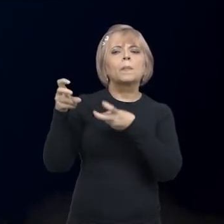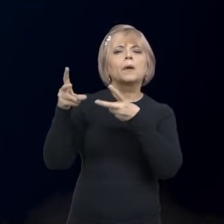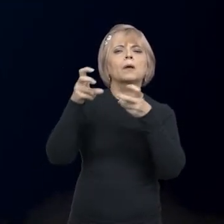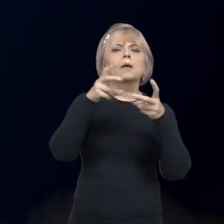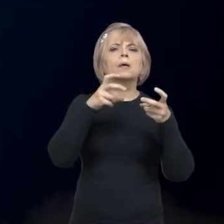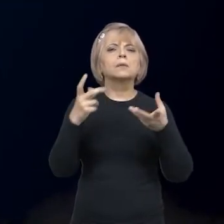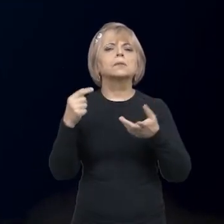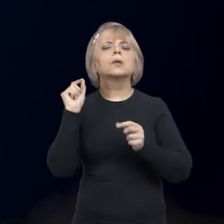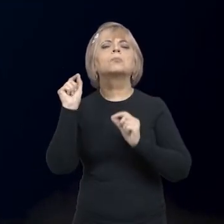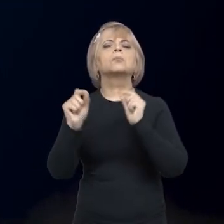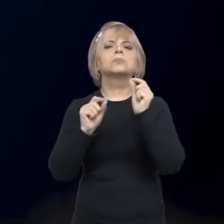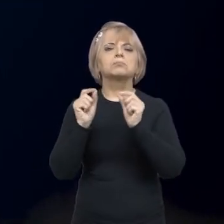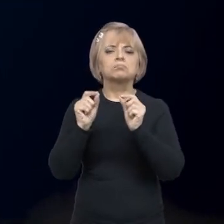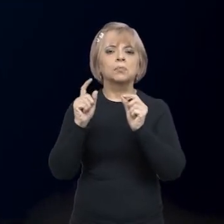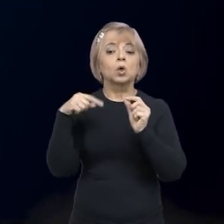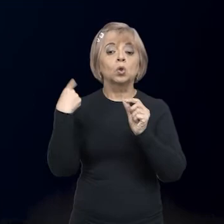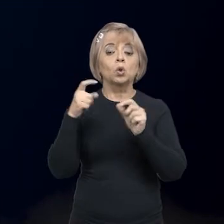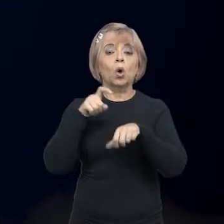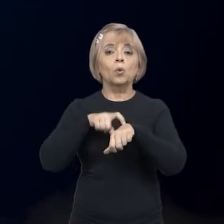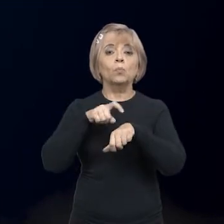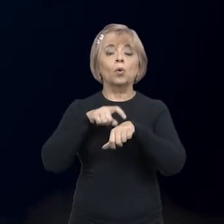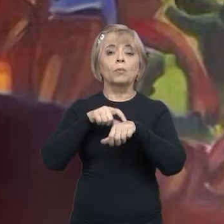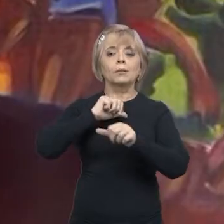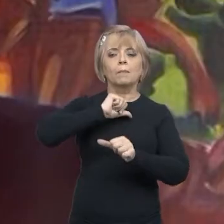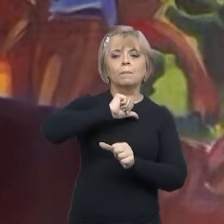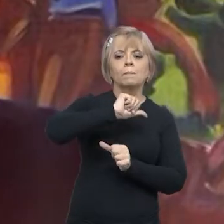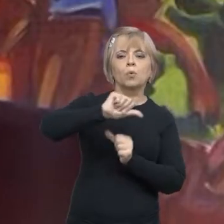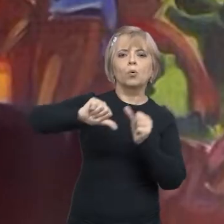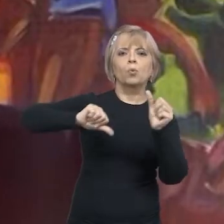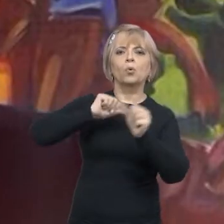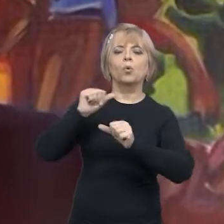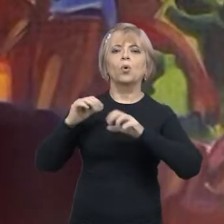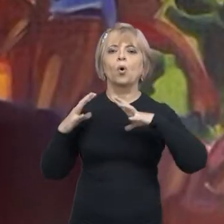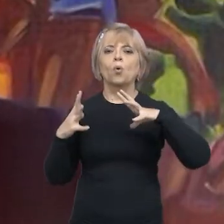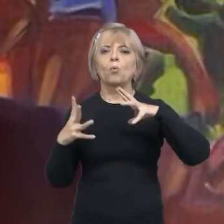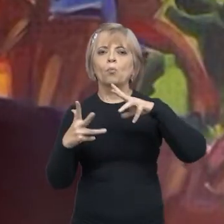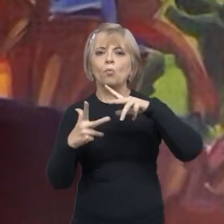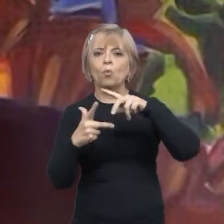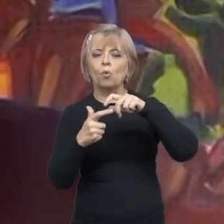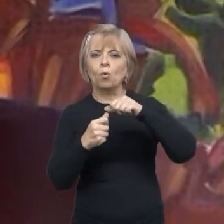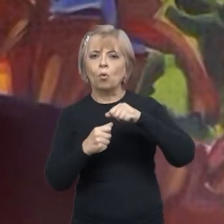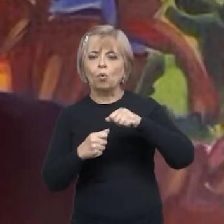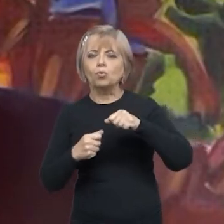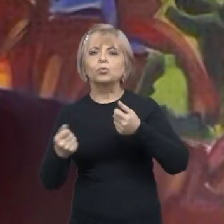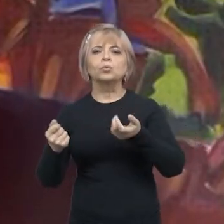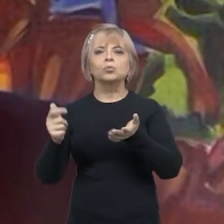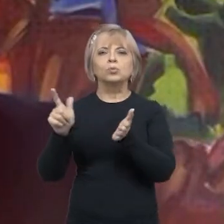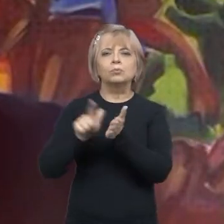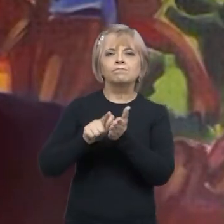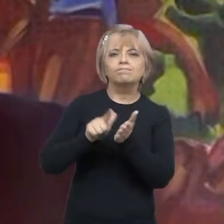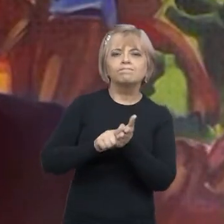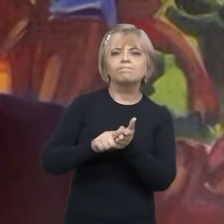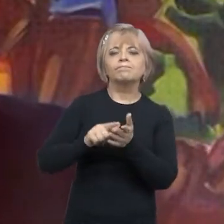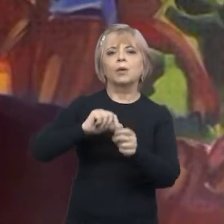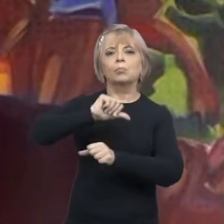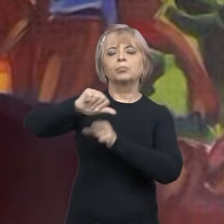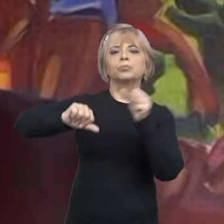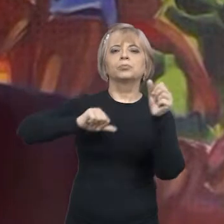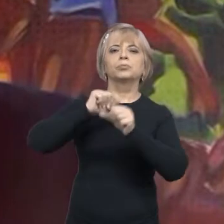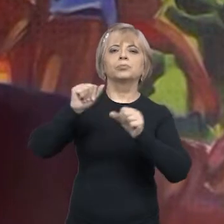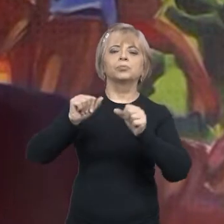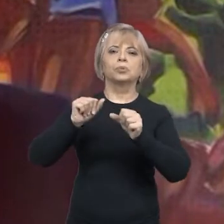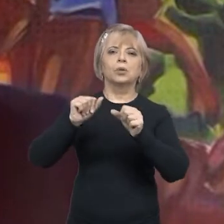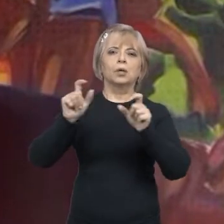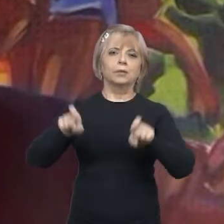estamos justamente no momento de travessia do mundo analógico para o mundo digital no serviço público